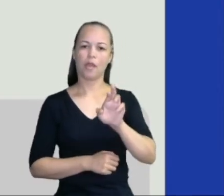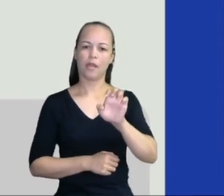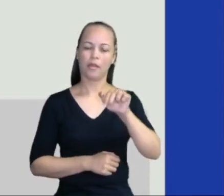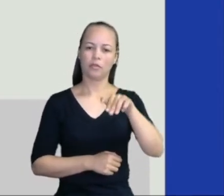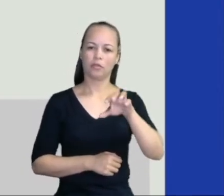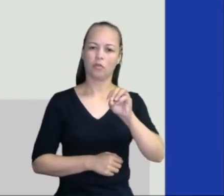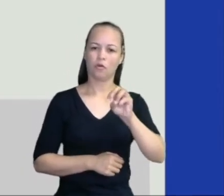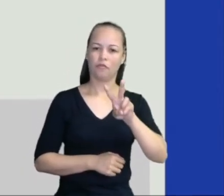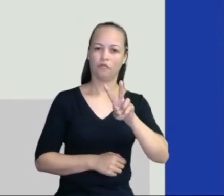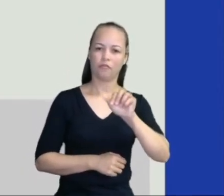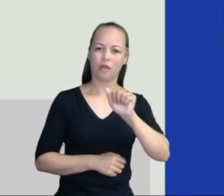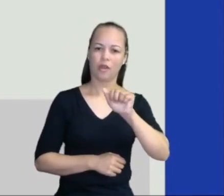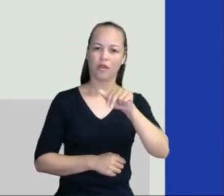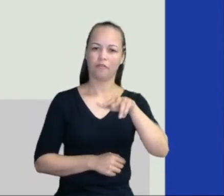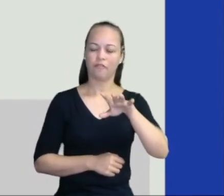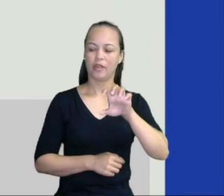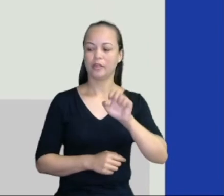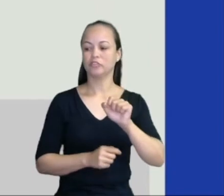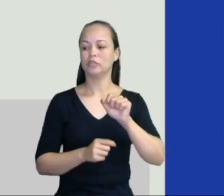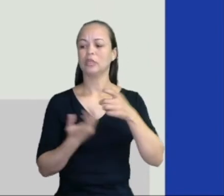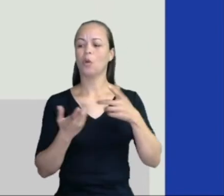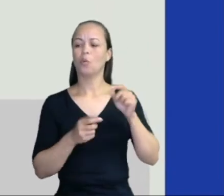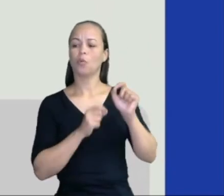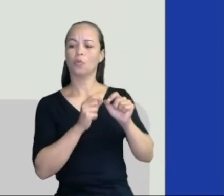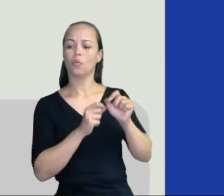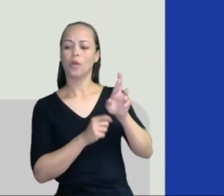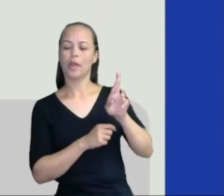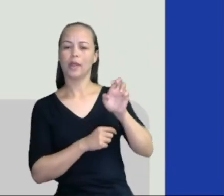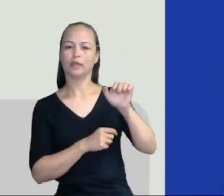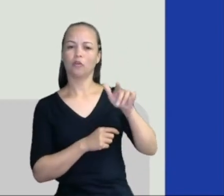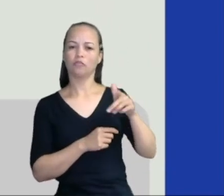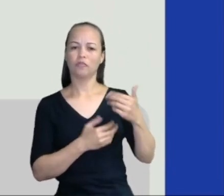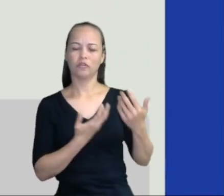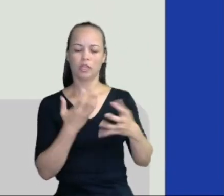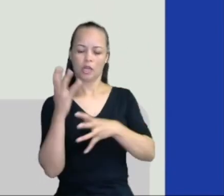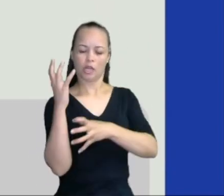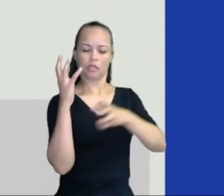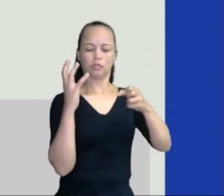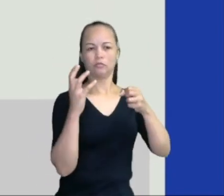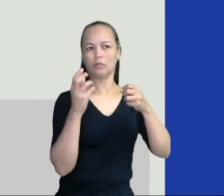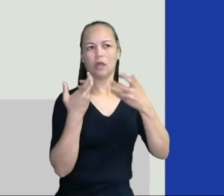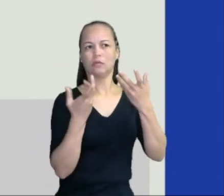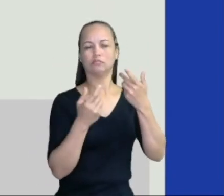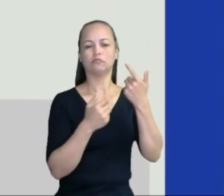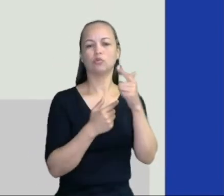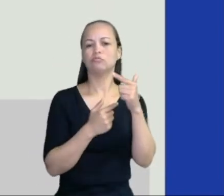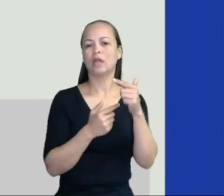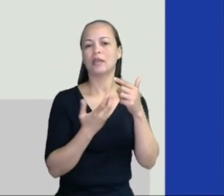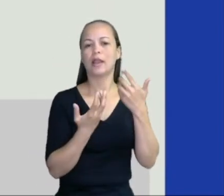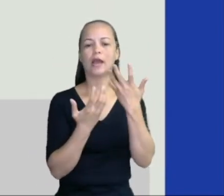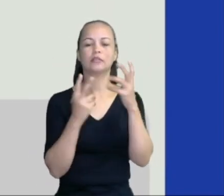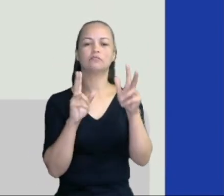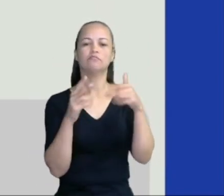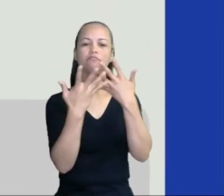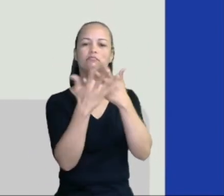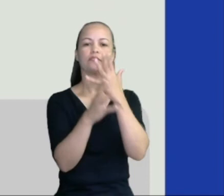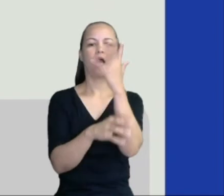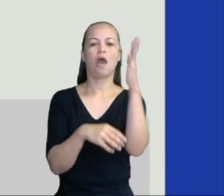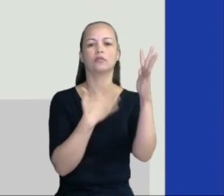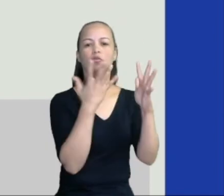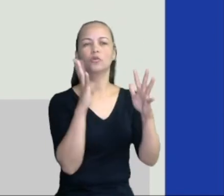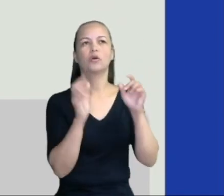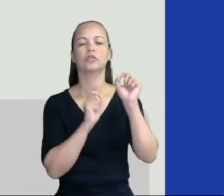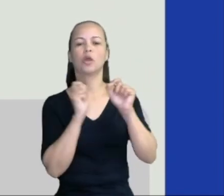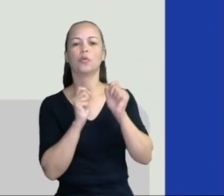renovável? Aquele que se renova da natureza e não se acaba. Por exemplo, o vento, a água, o sol, né?